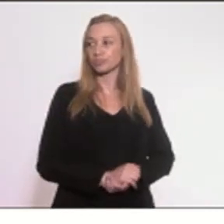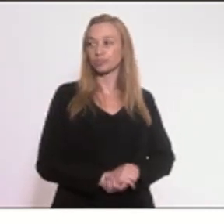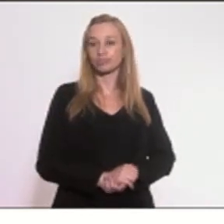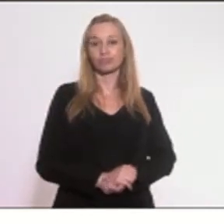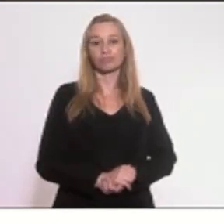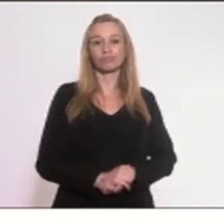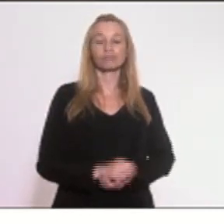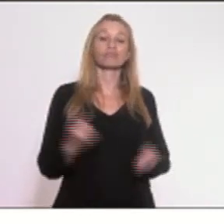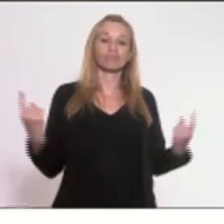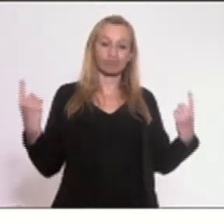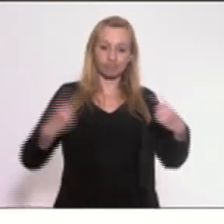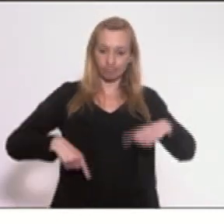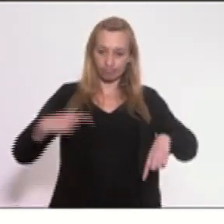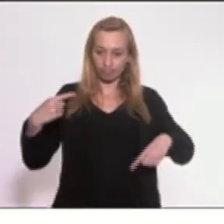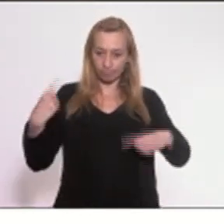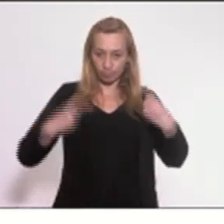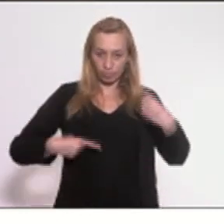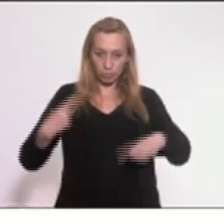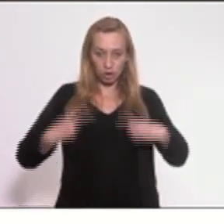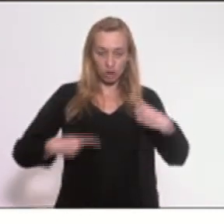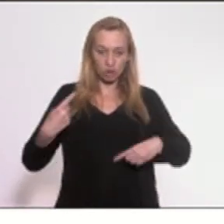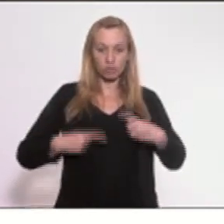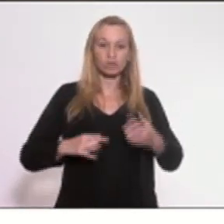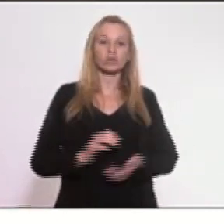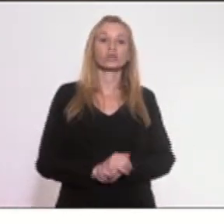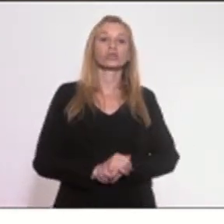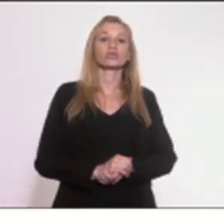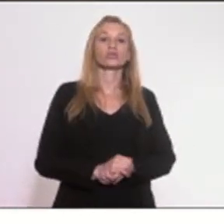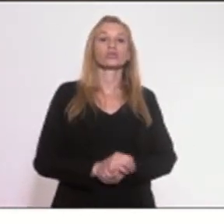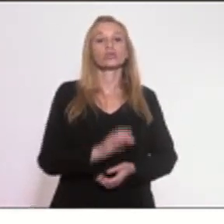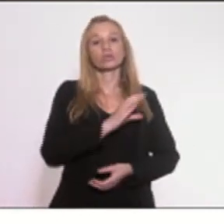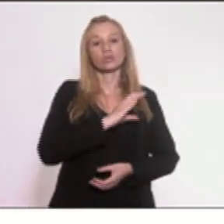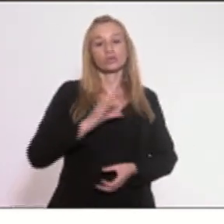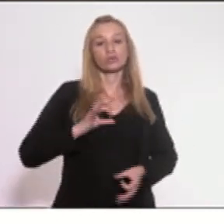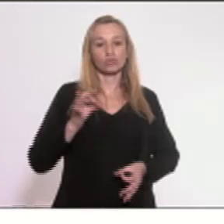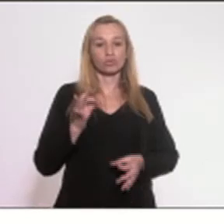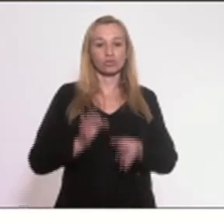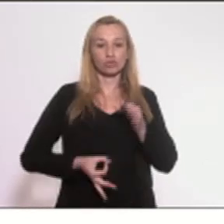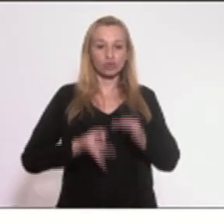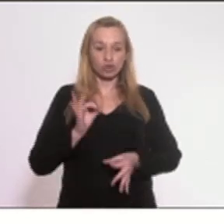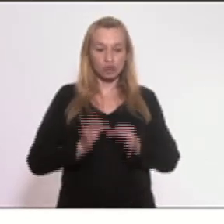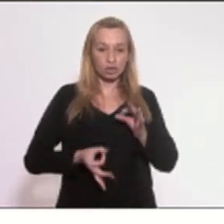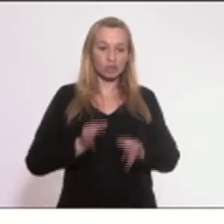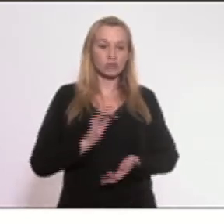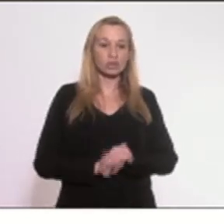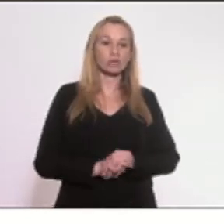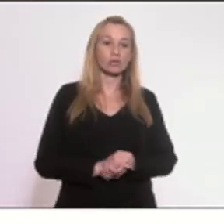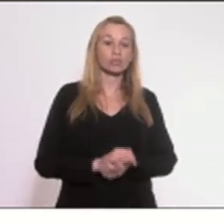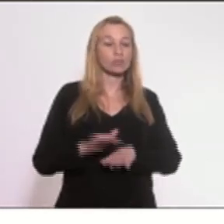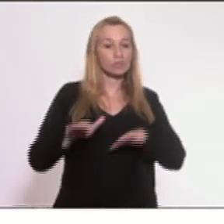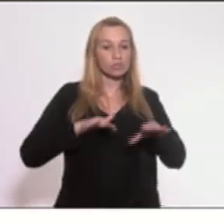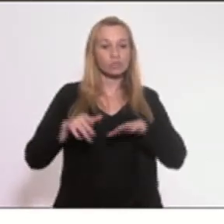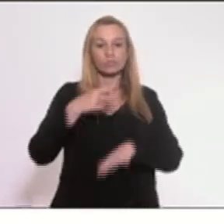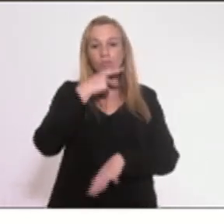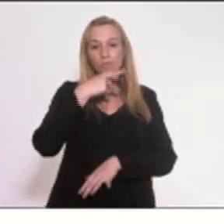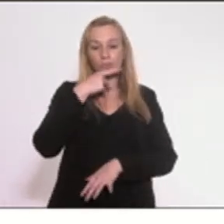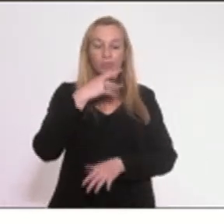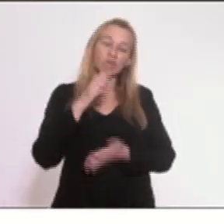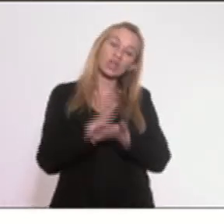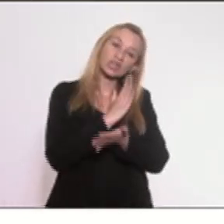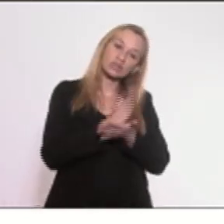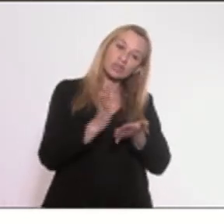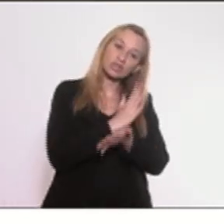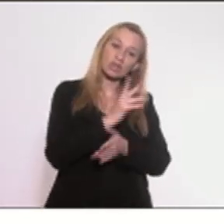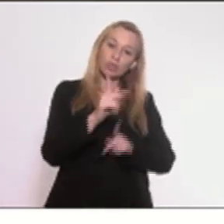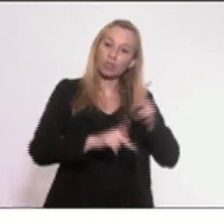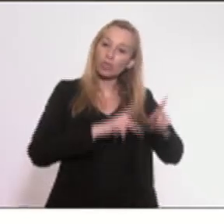um embate político e salutar na Comissão de Constituição e Justiça, movimento parlamentar que muitas vezes a população não